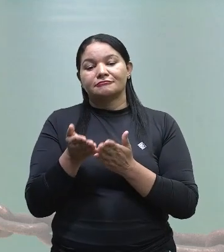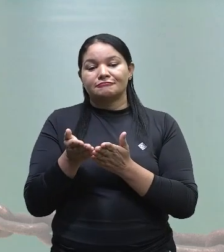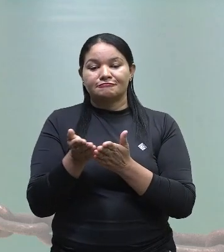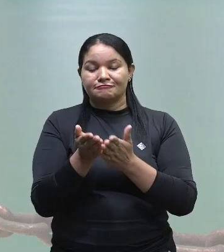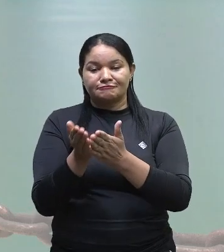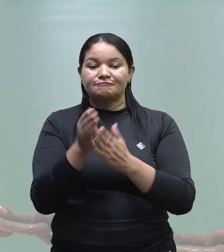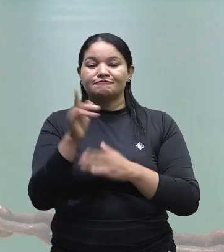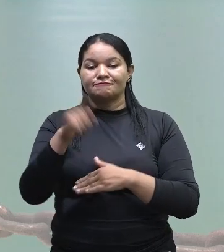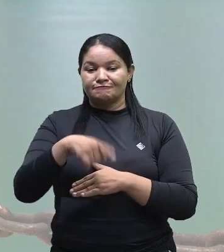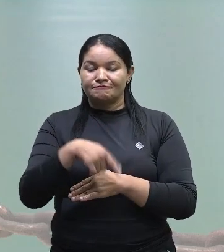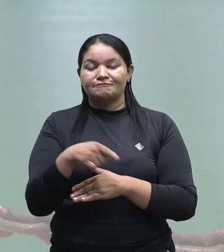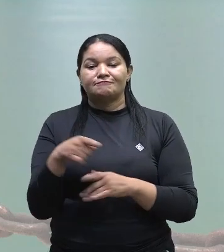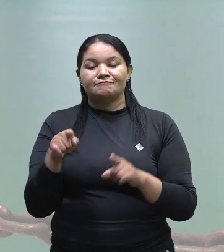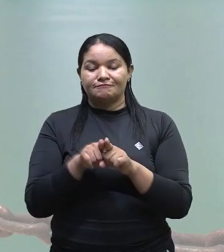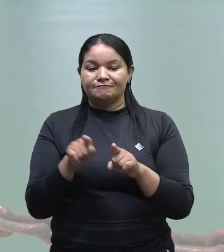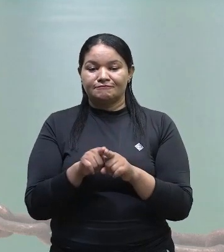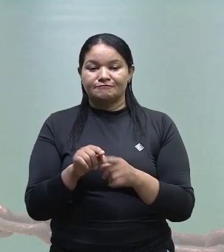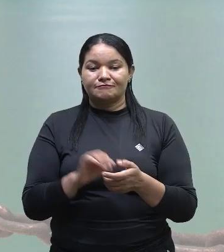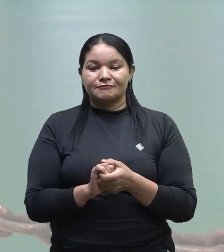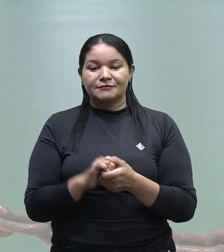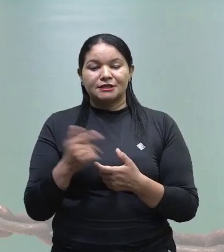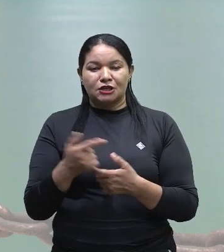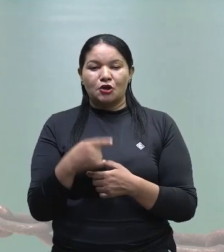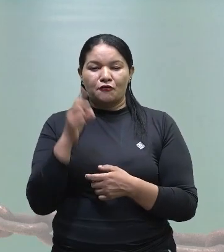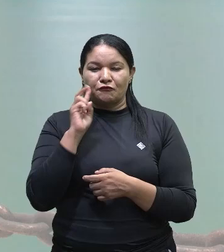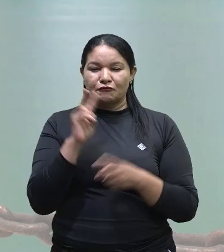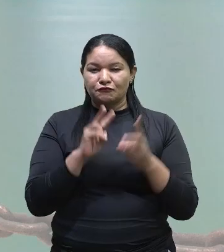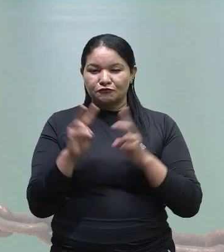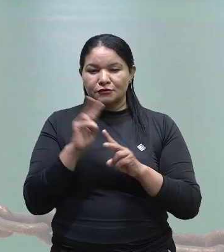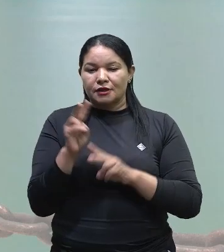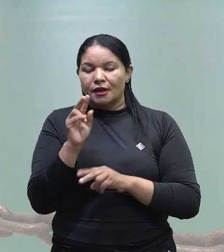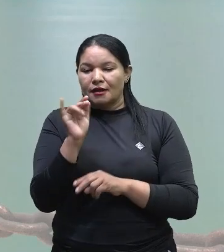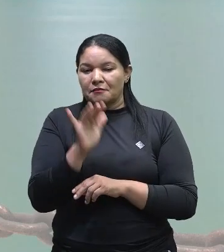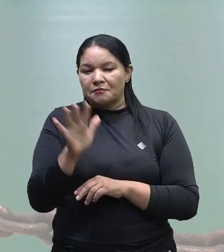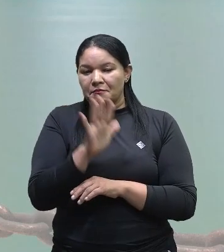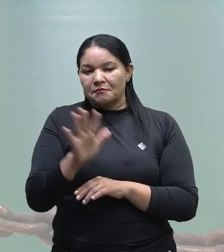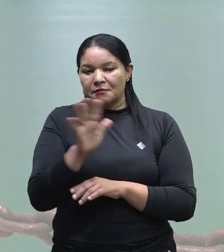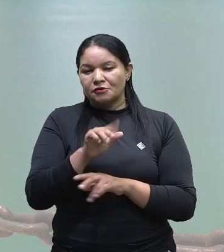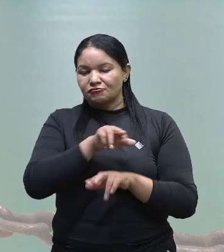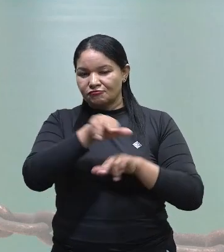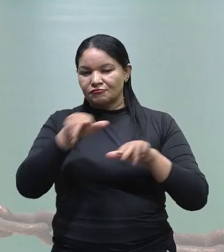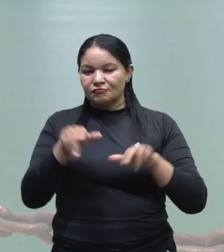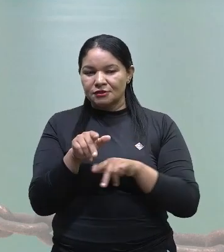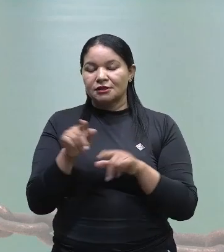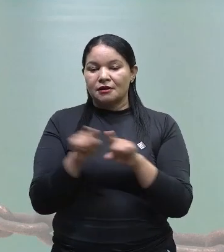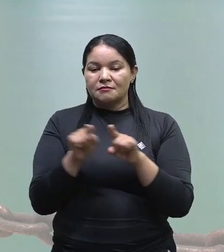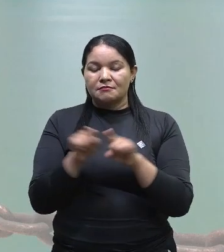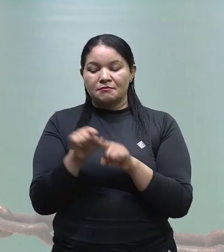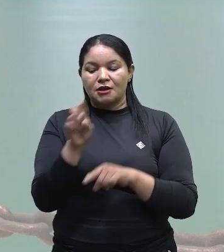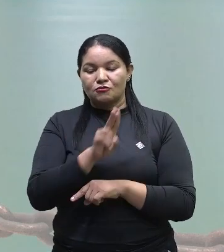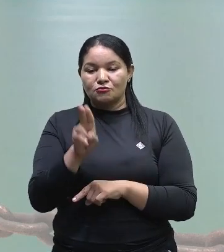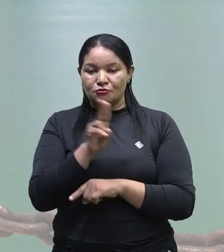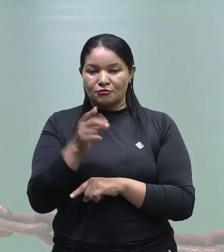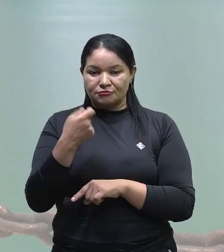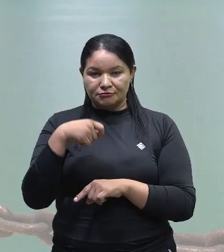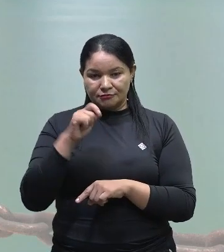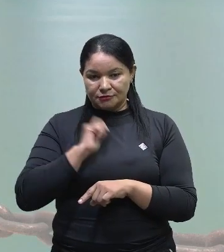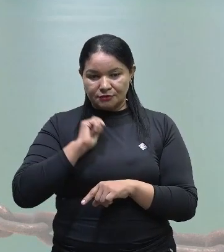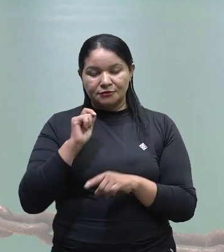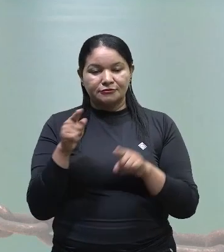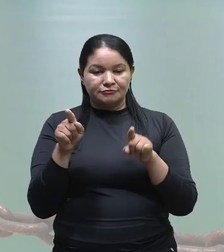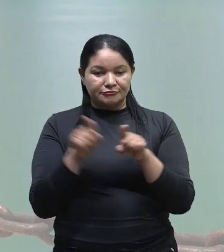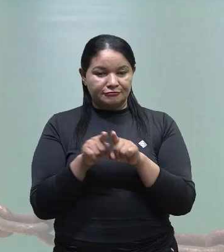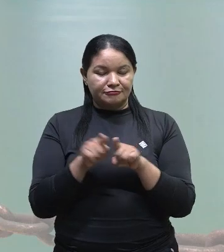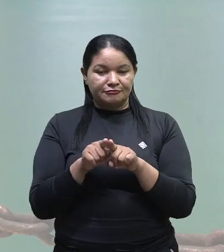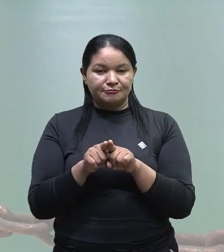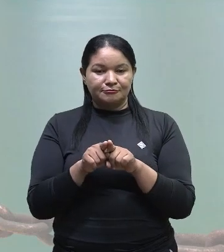de transporte. Então aí a gente conseguiu visualizar a imagem e o nome desses meios de transporte